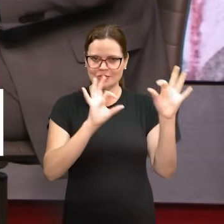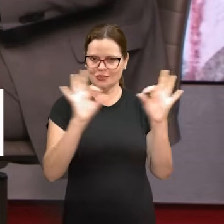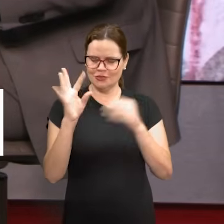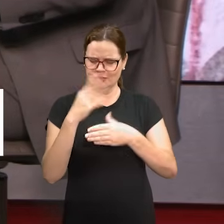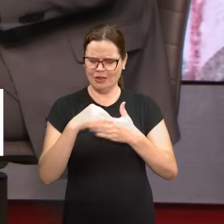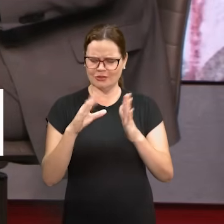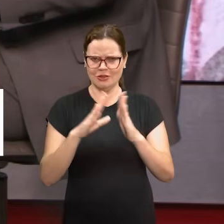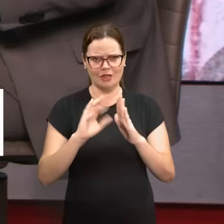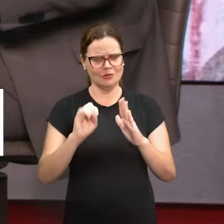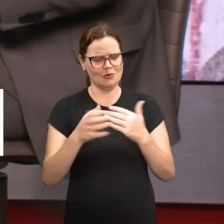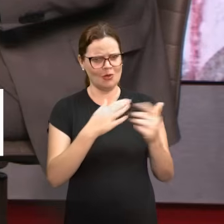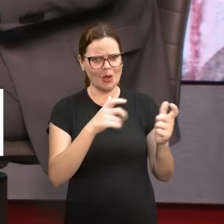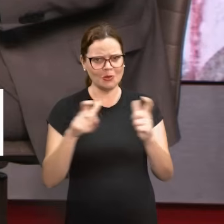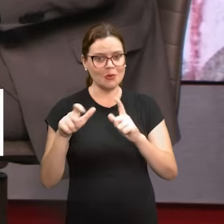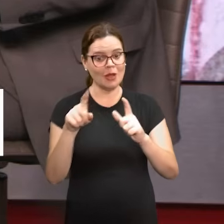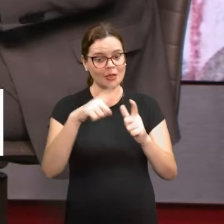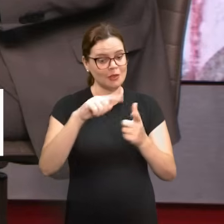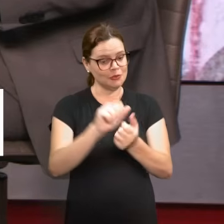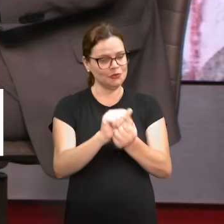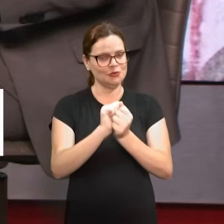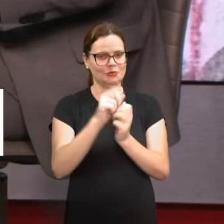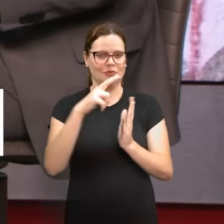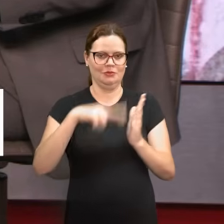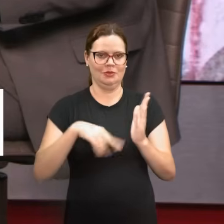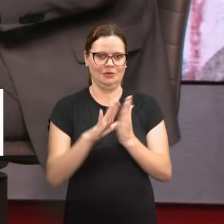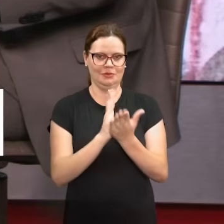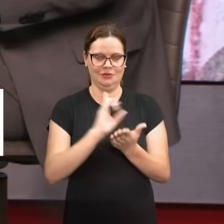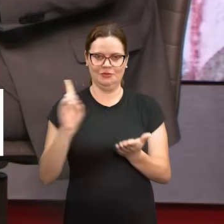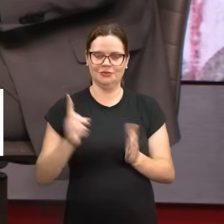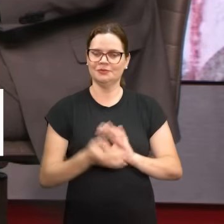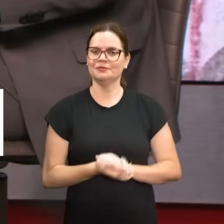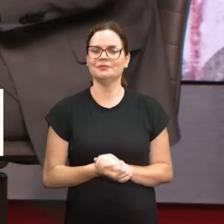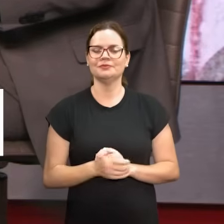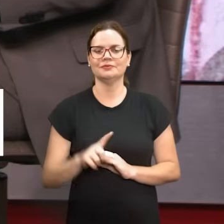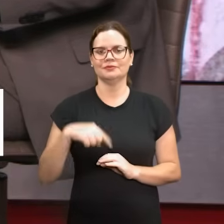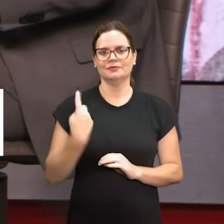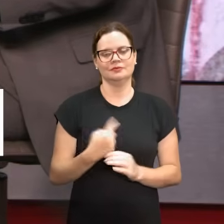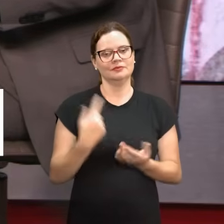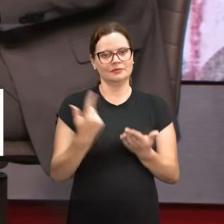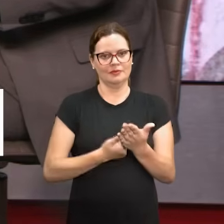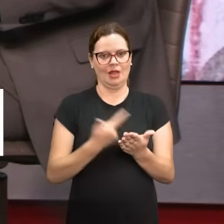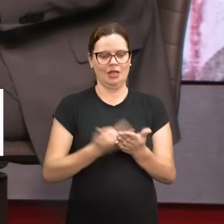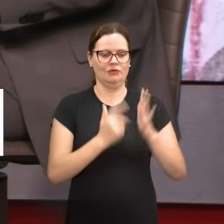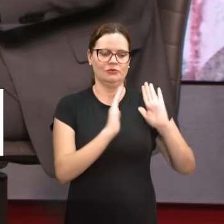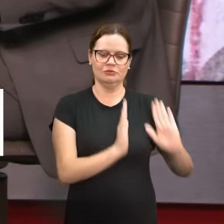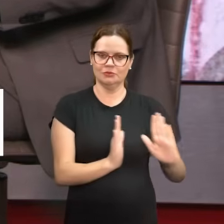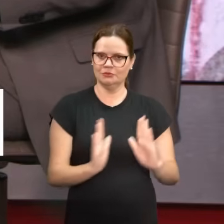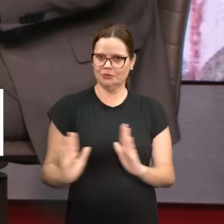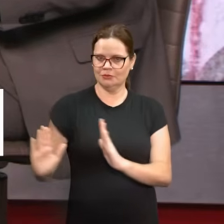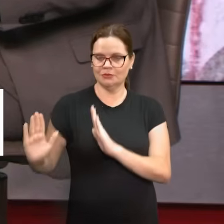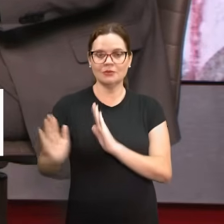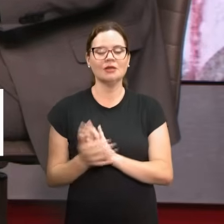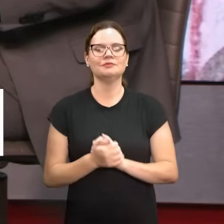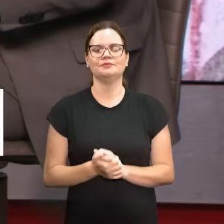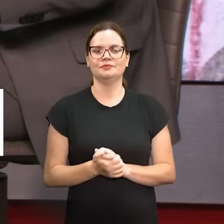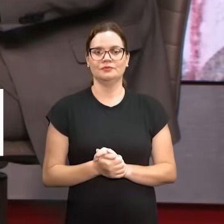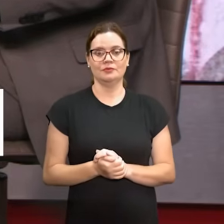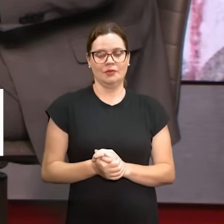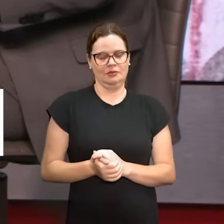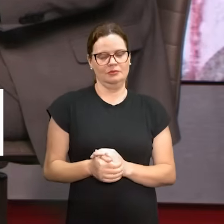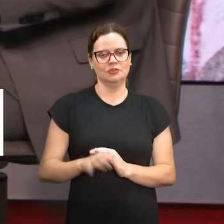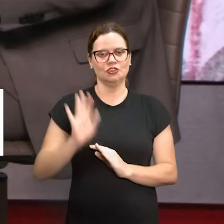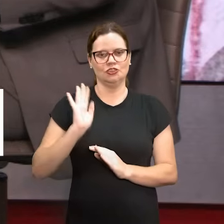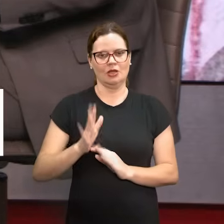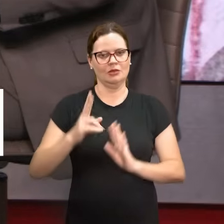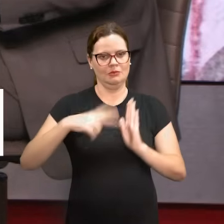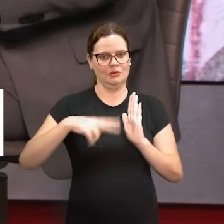casa, nós vamos ler juntos a palavra do Senhor. Estamos fazendo uma leitura sequencial, estamos no livro de